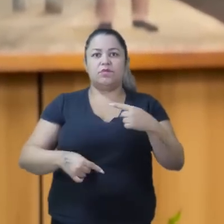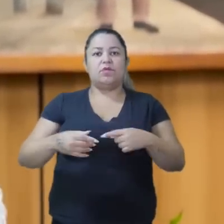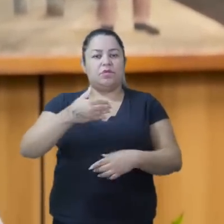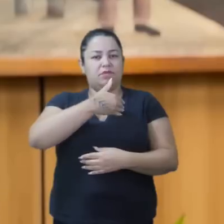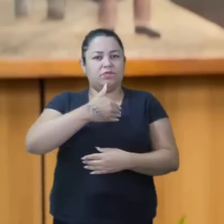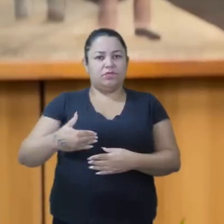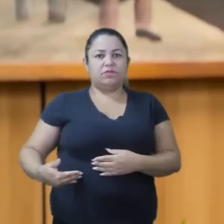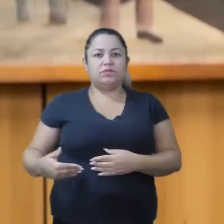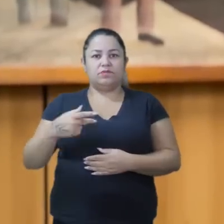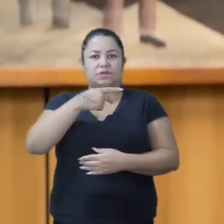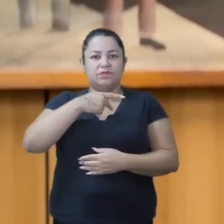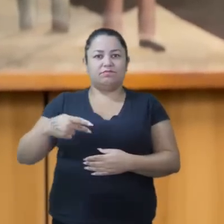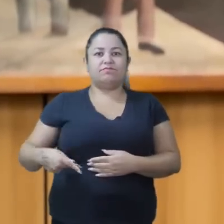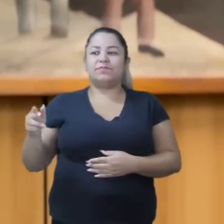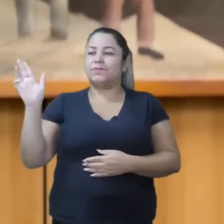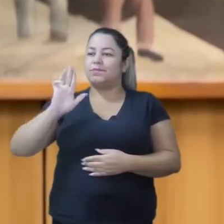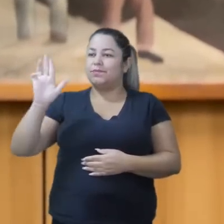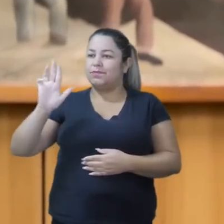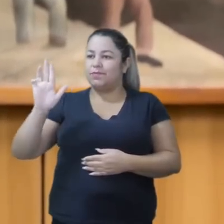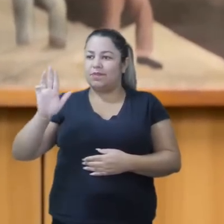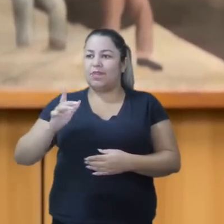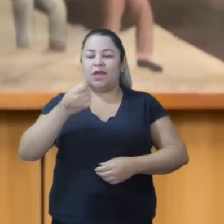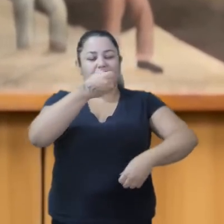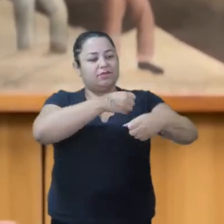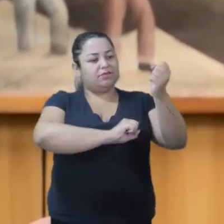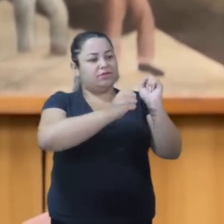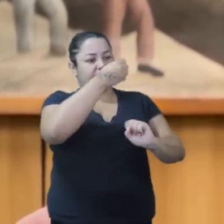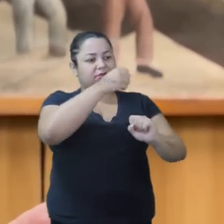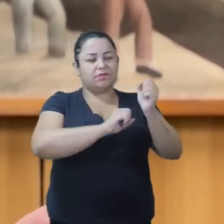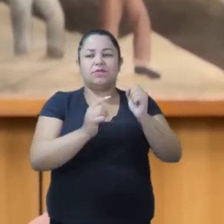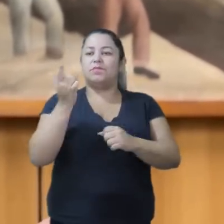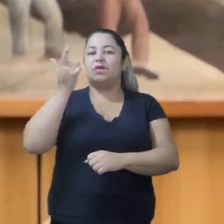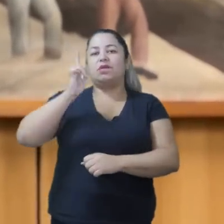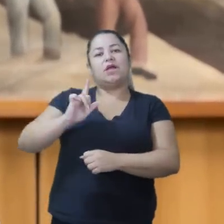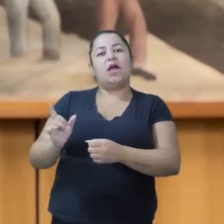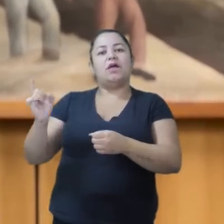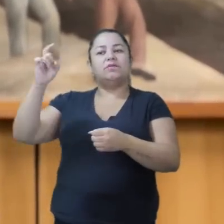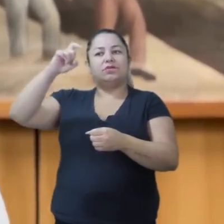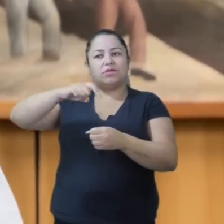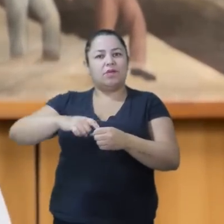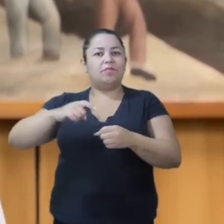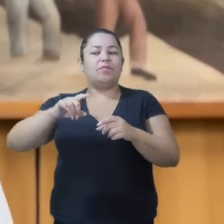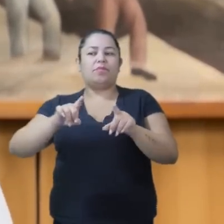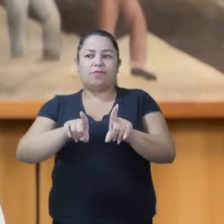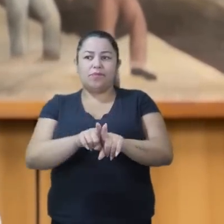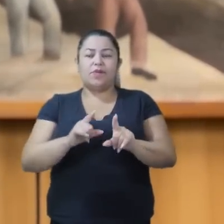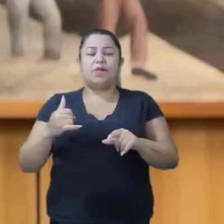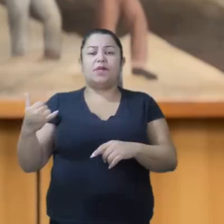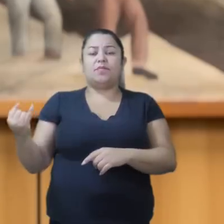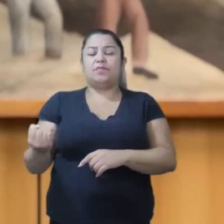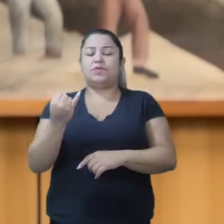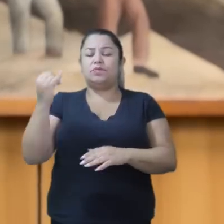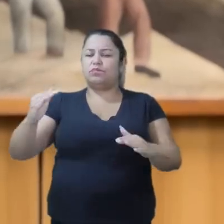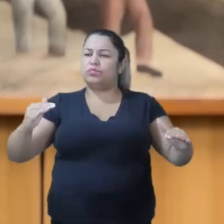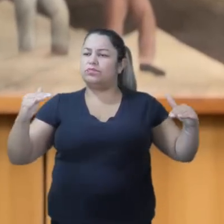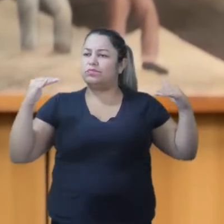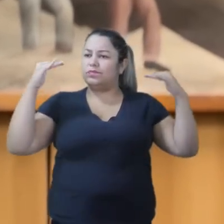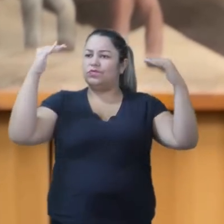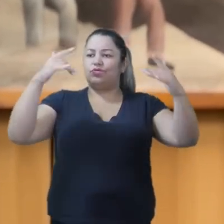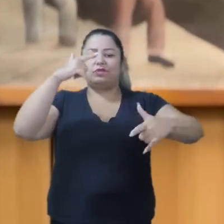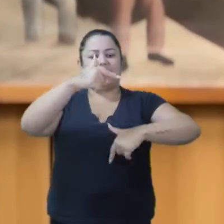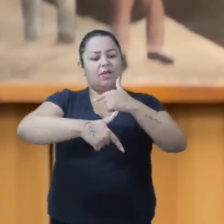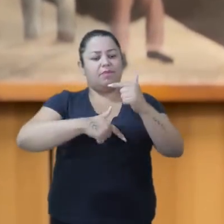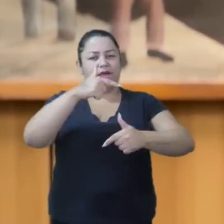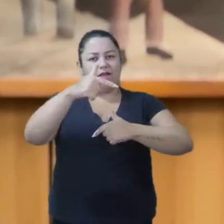do presidente Lula na reindustrialização, a indústria volta a ocupar um cenário muito importante na geração de emprego